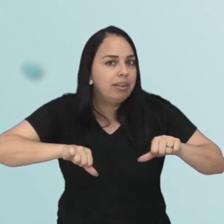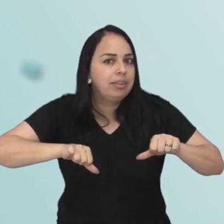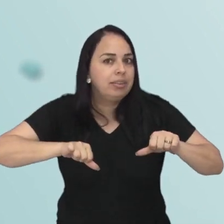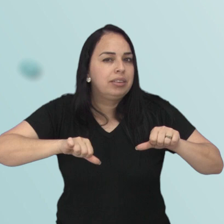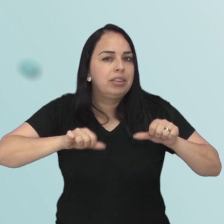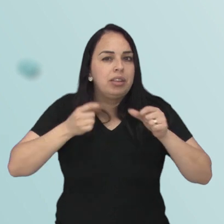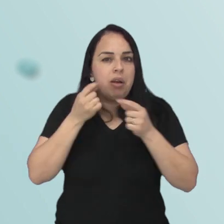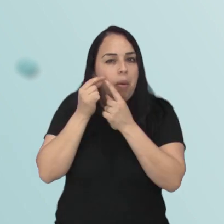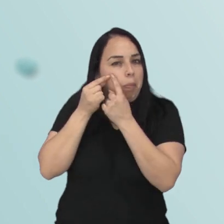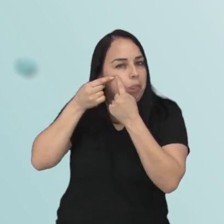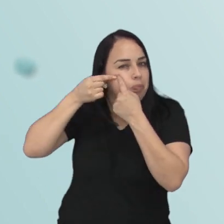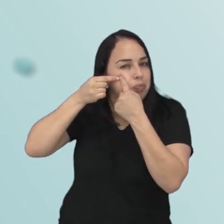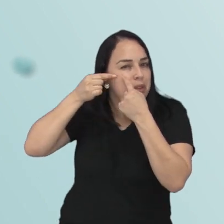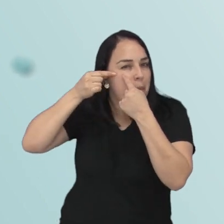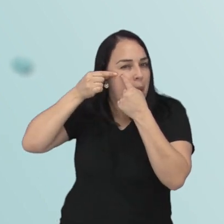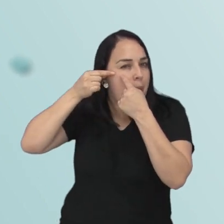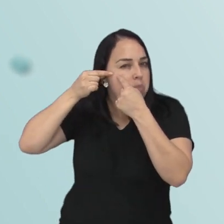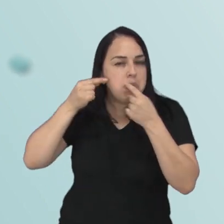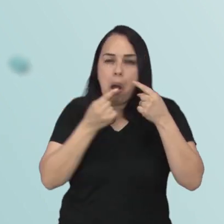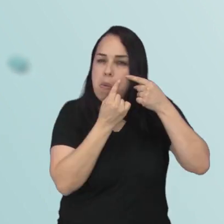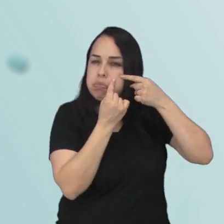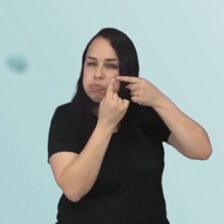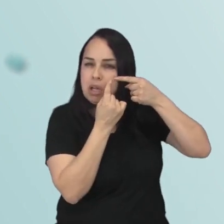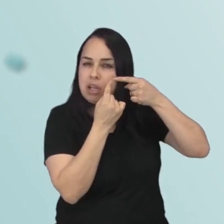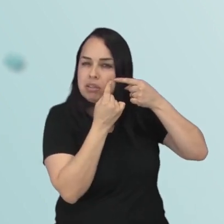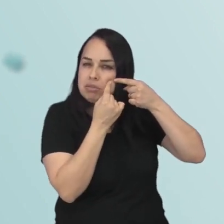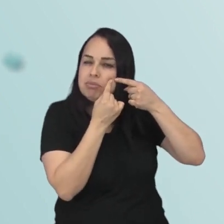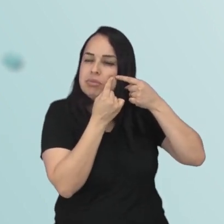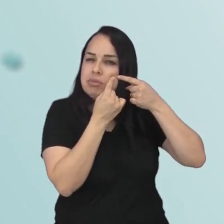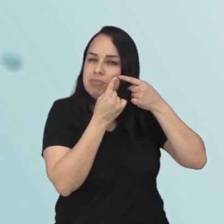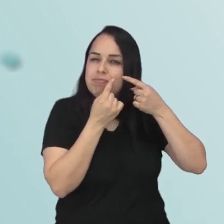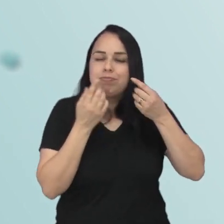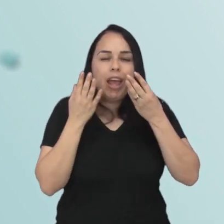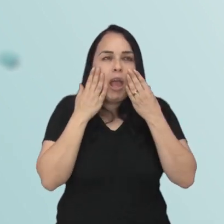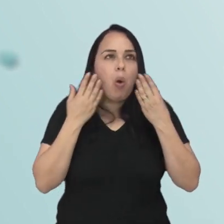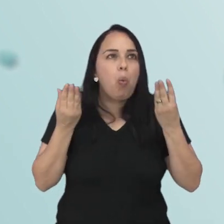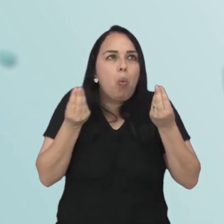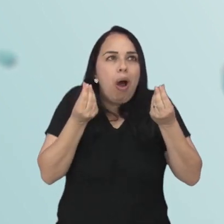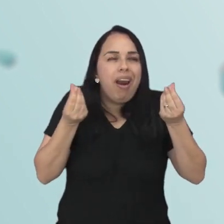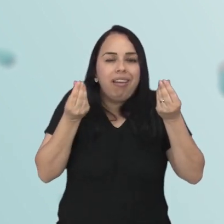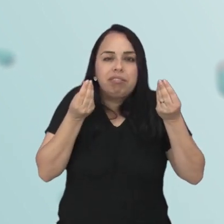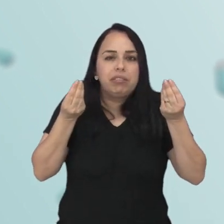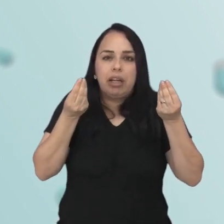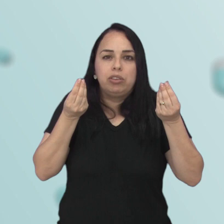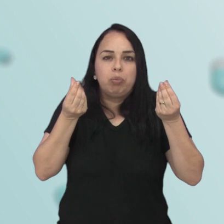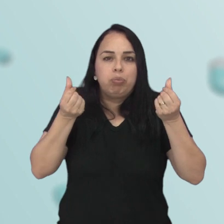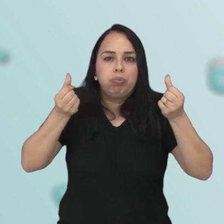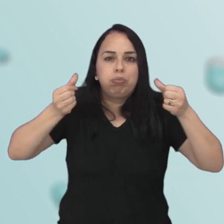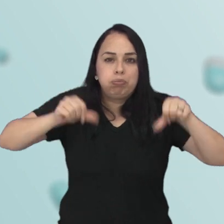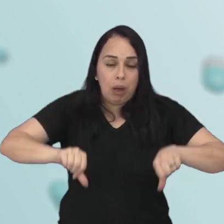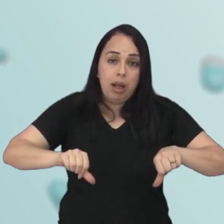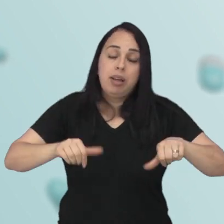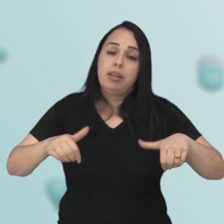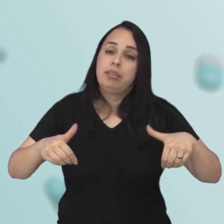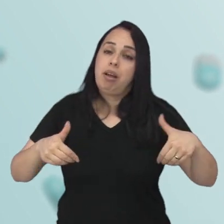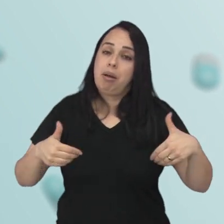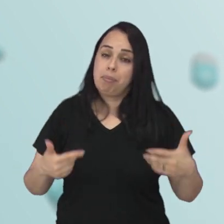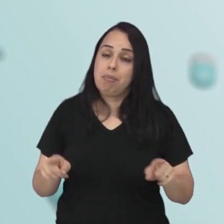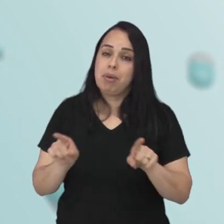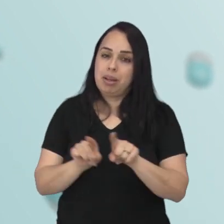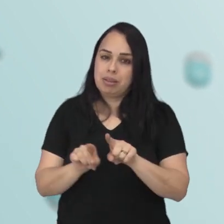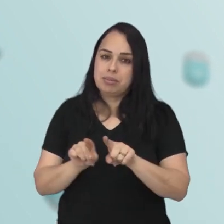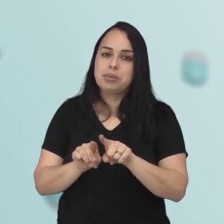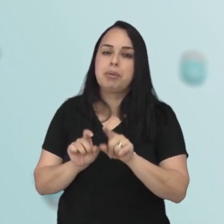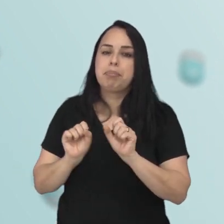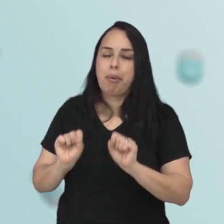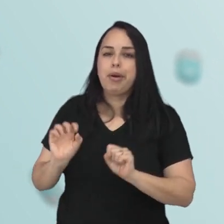piorando, agravando a acne, dando cravinhos e piorando a qualidade da pele, o viço da pele. Além